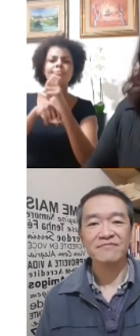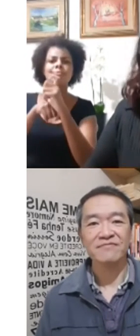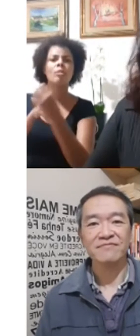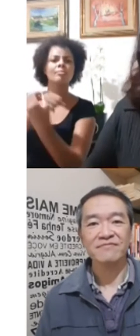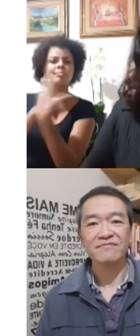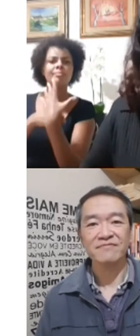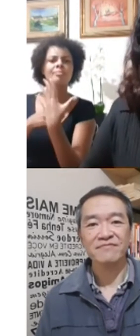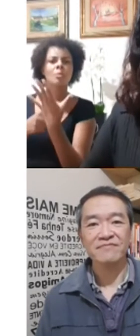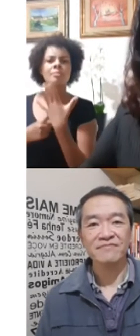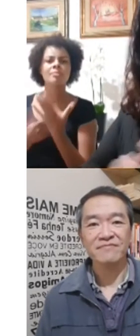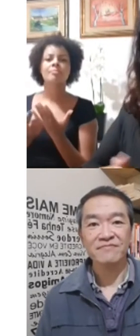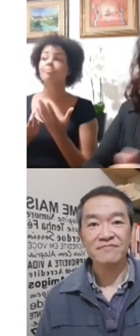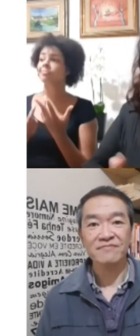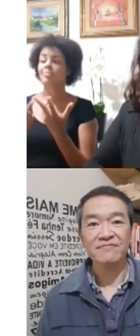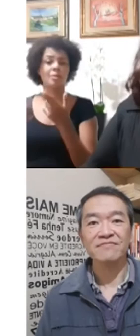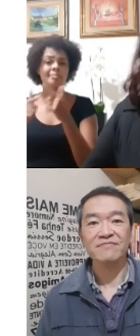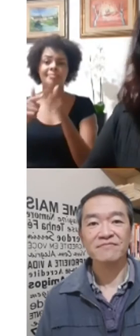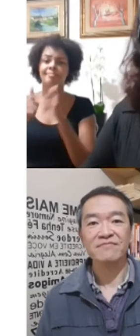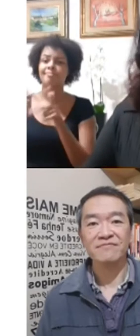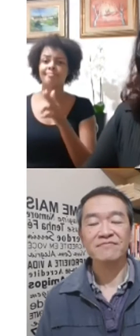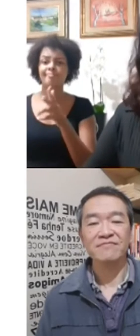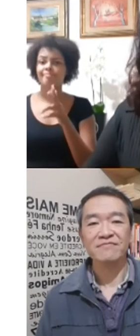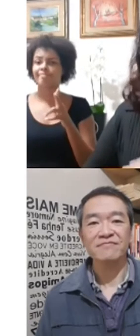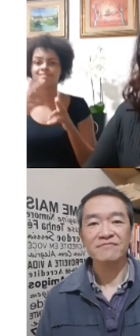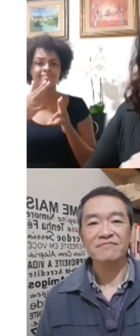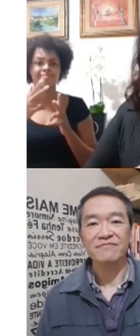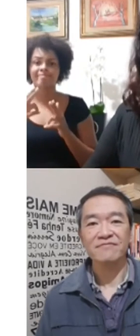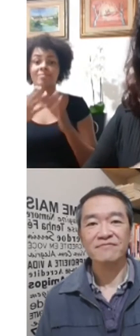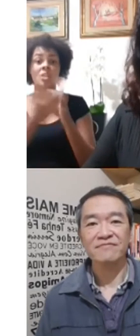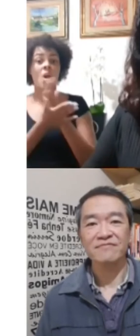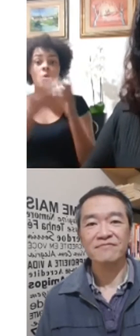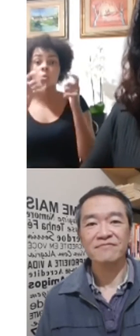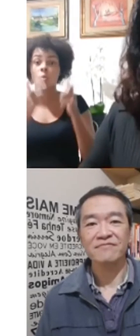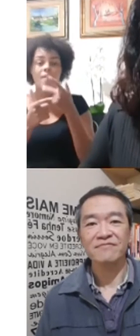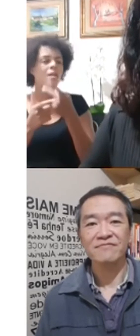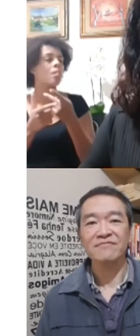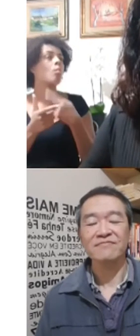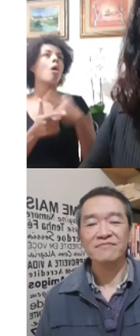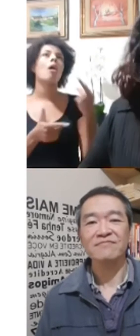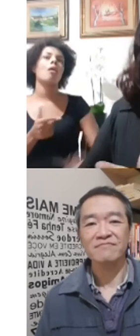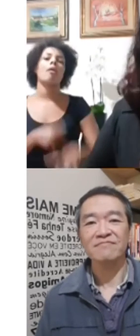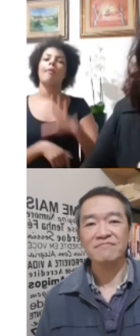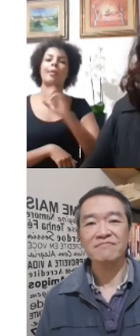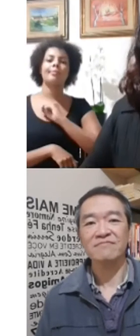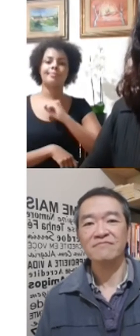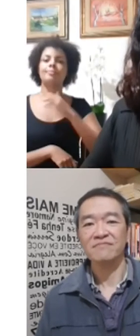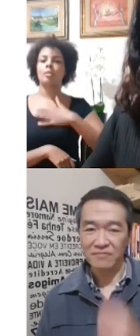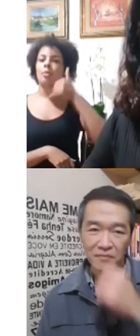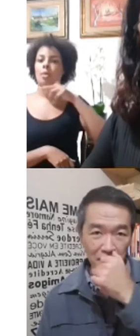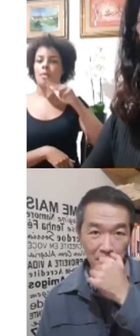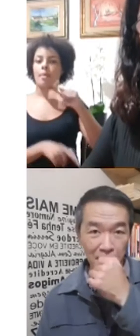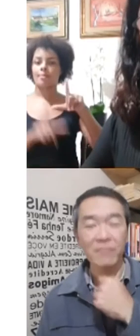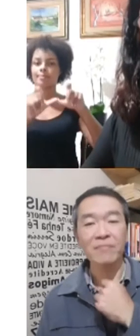olha, também não tá legal. E alguns lugares eles falam: nossa, aqui, Thaís, você ia amar, ia adorar. Minha irmã fez